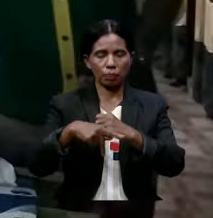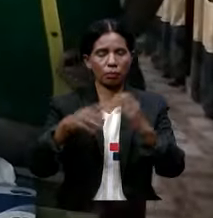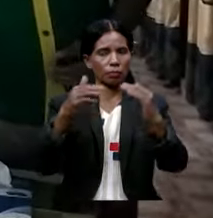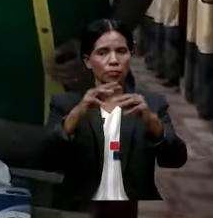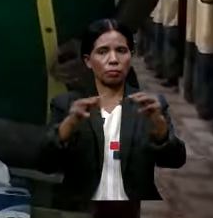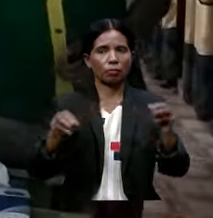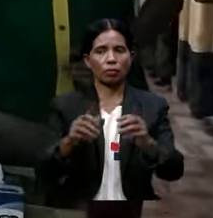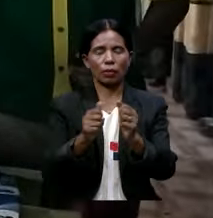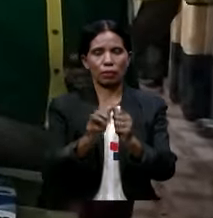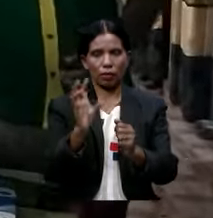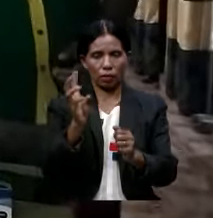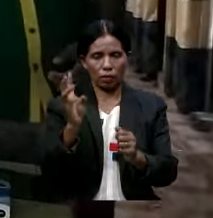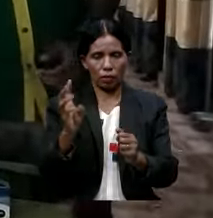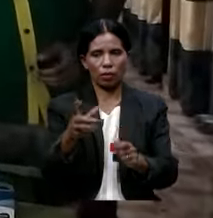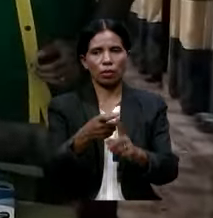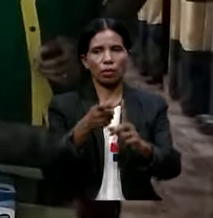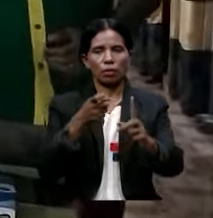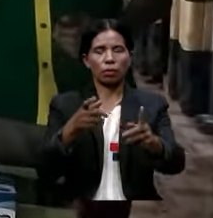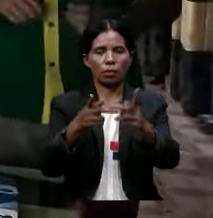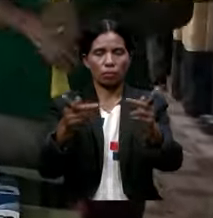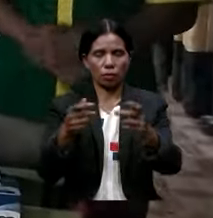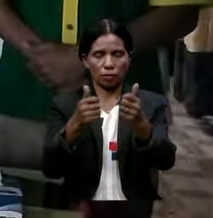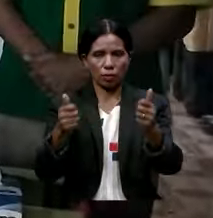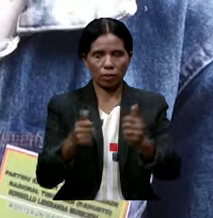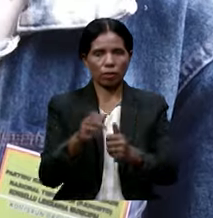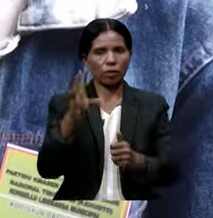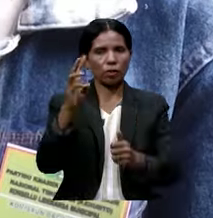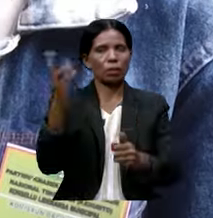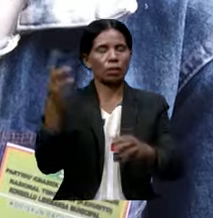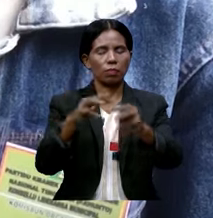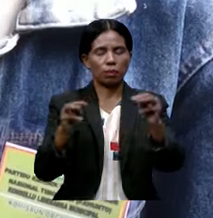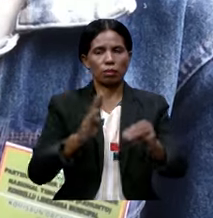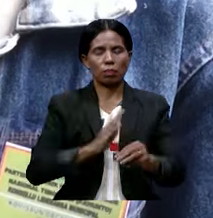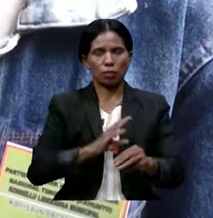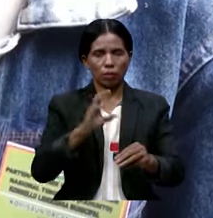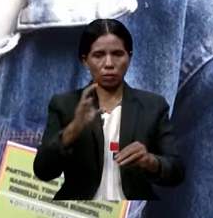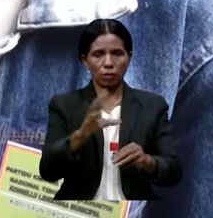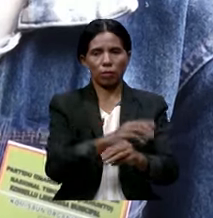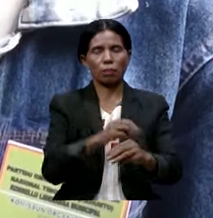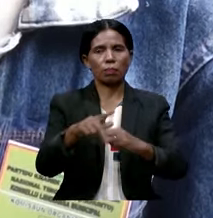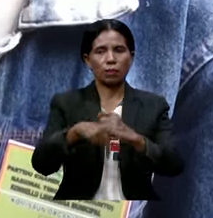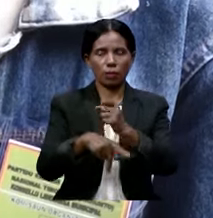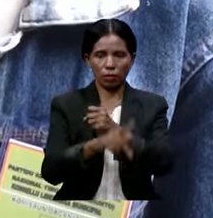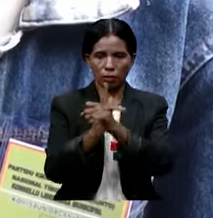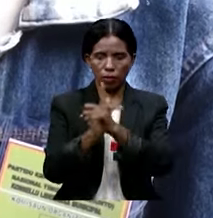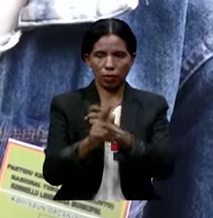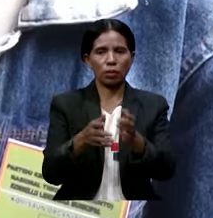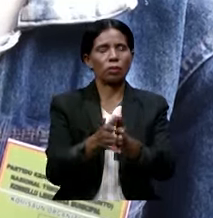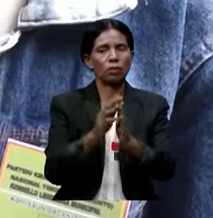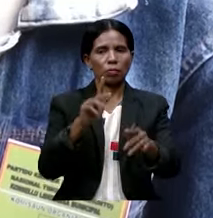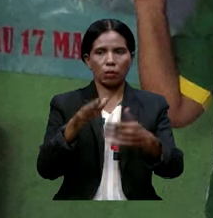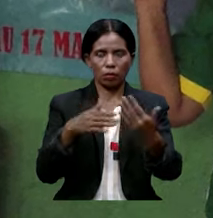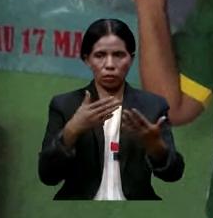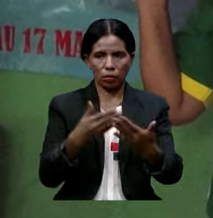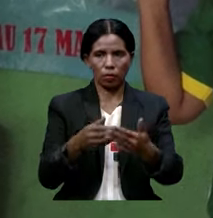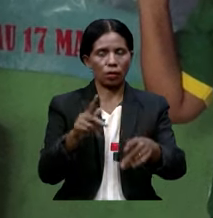hamutuk nang ning nulu nebe mai husi posto administrativo nem e a município Baucau enquanto partido kuntu husi militante no kuntu